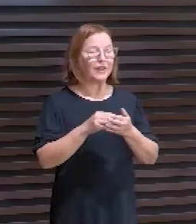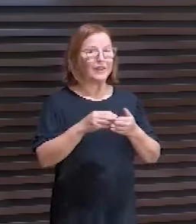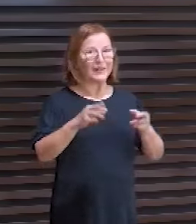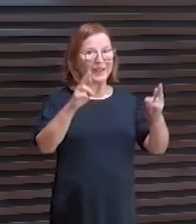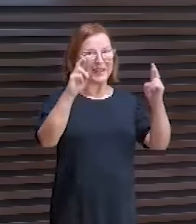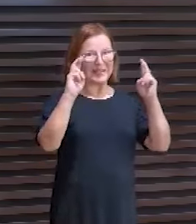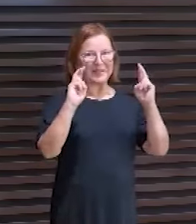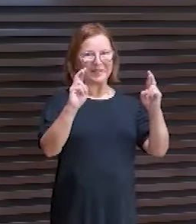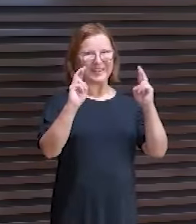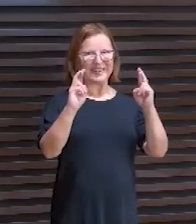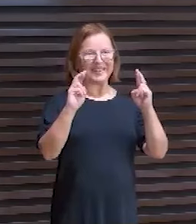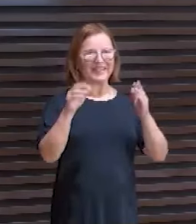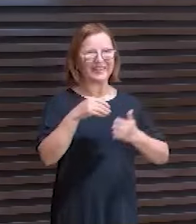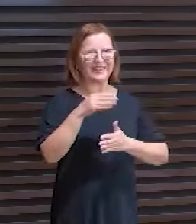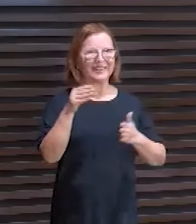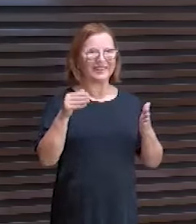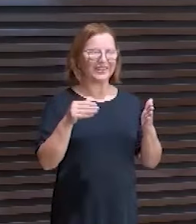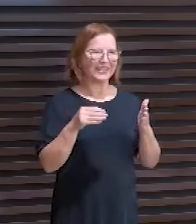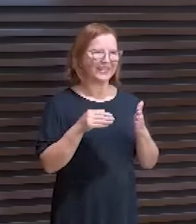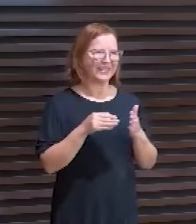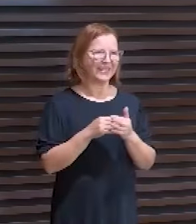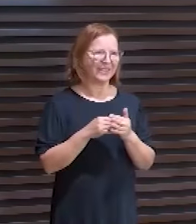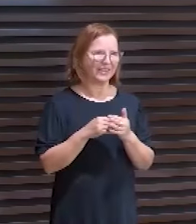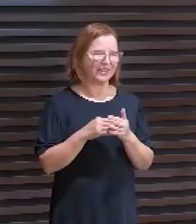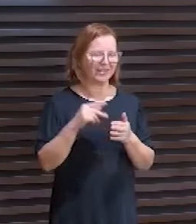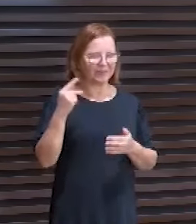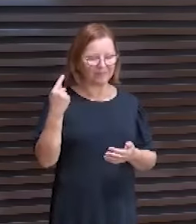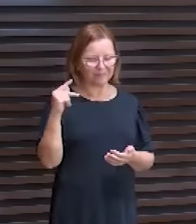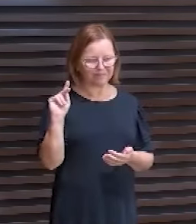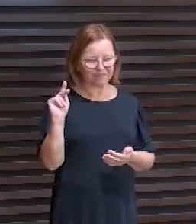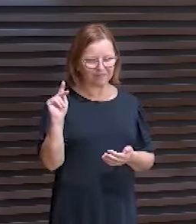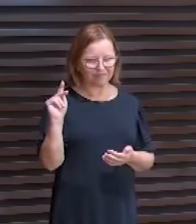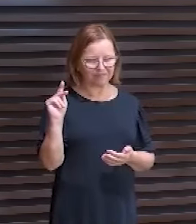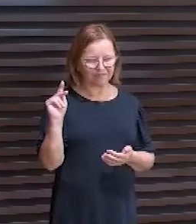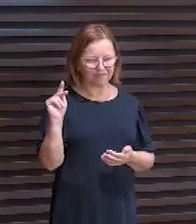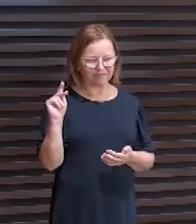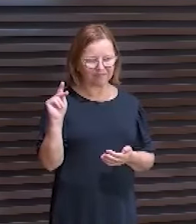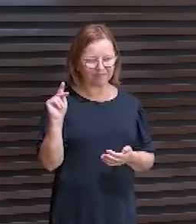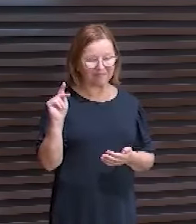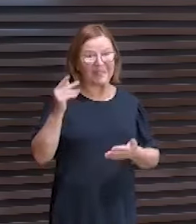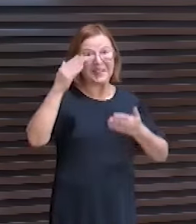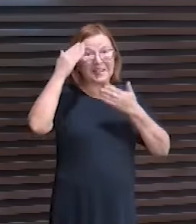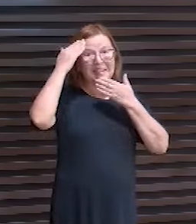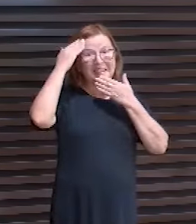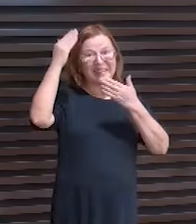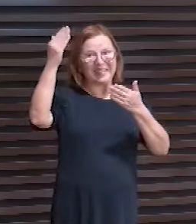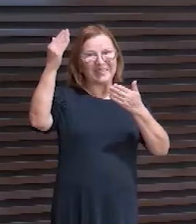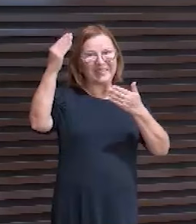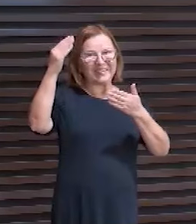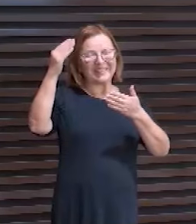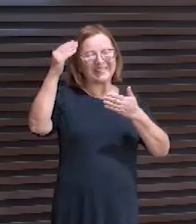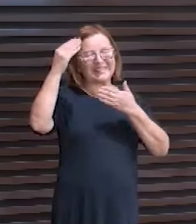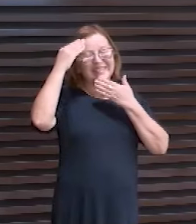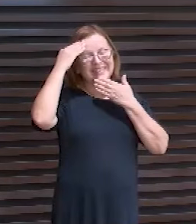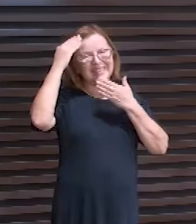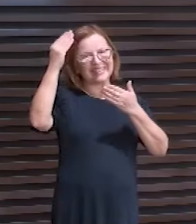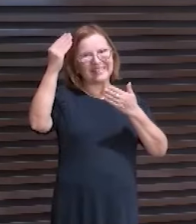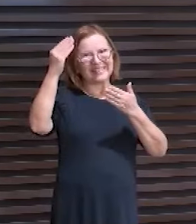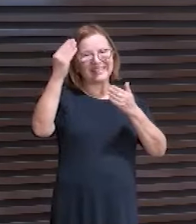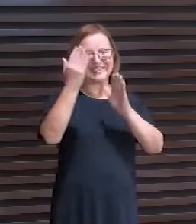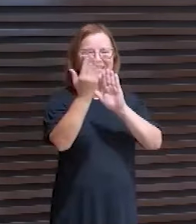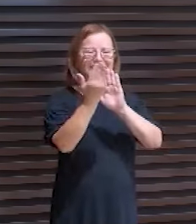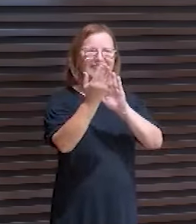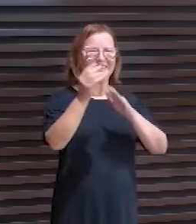toda a sua eh todo o seu agradecimento a sua gratidão diante